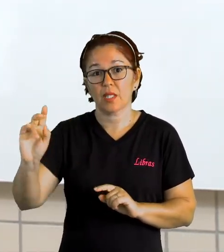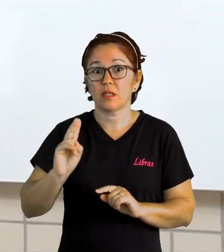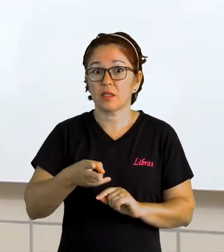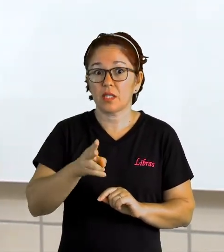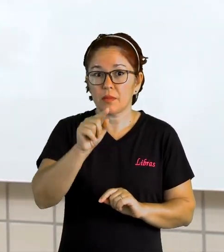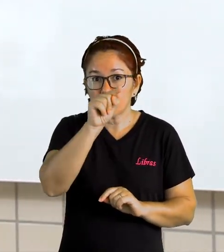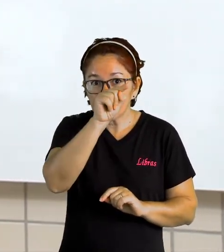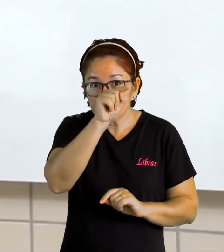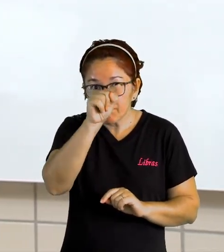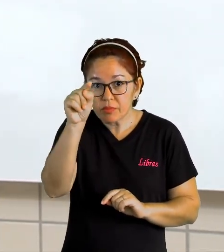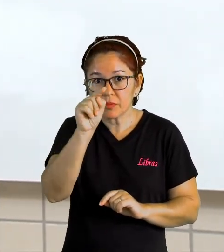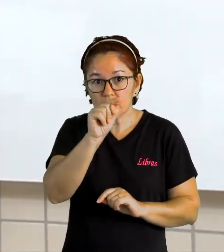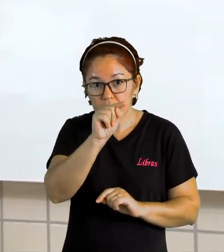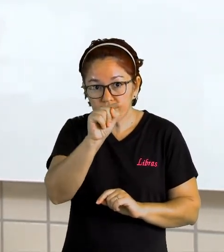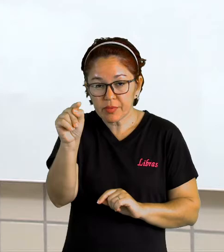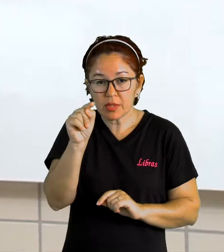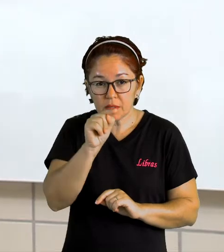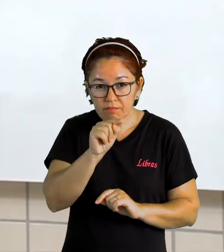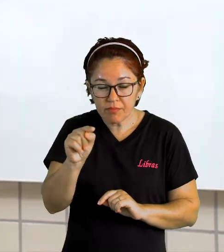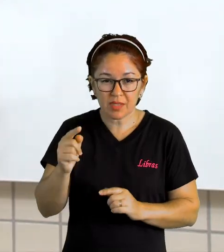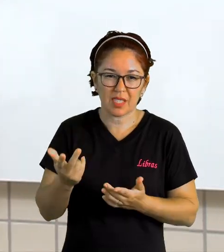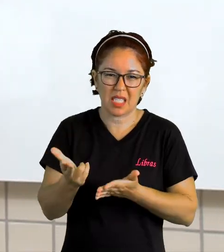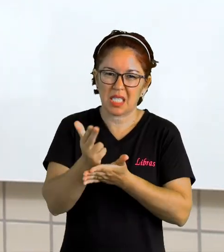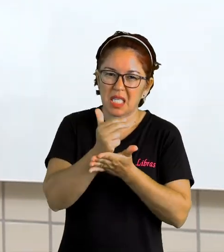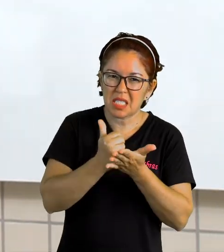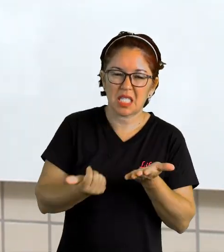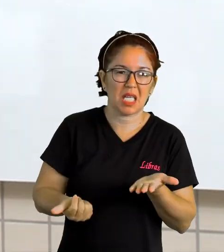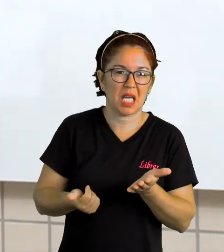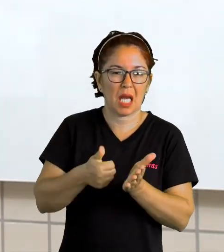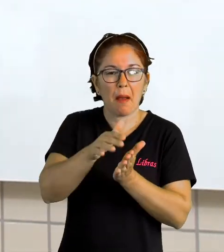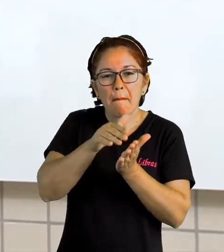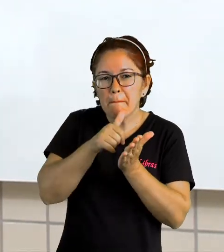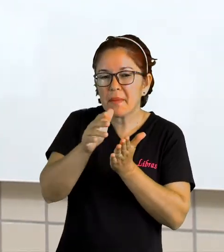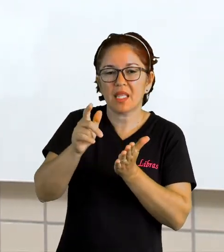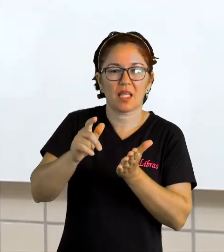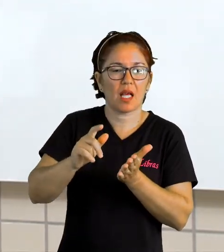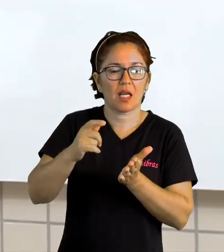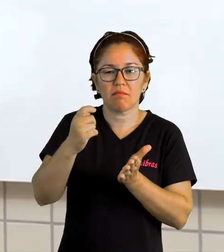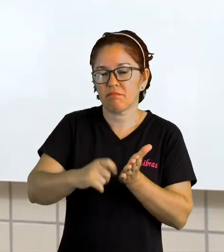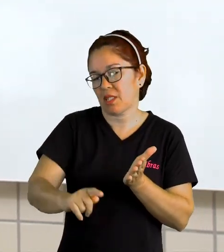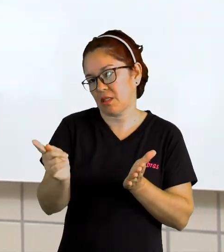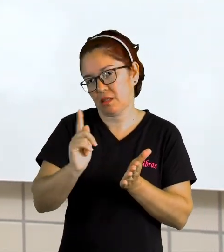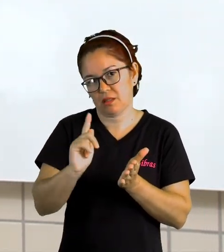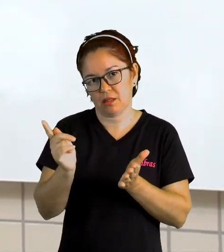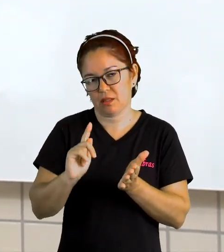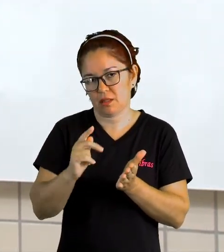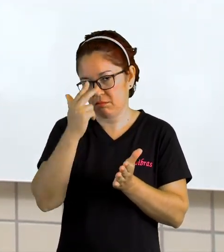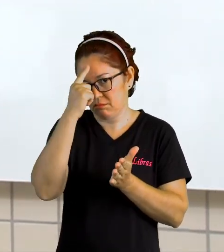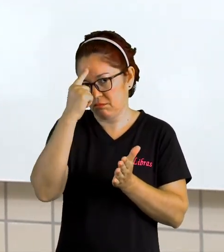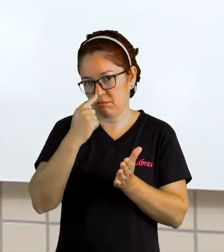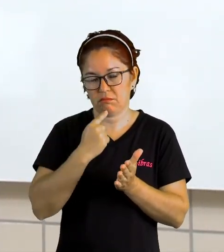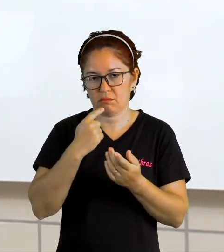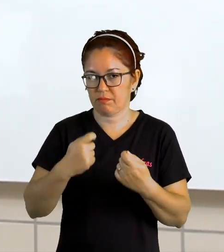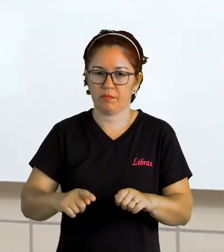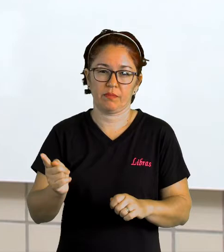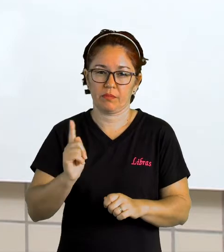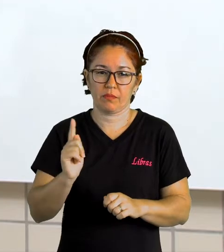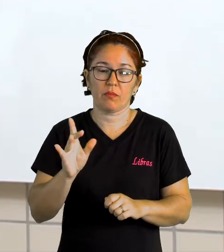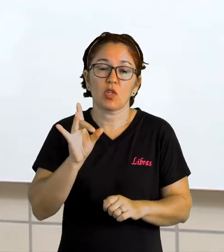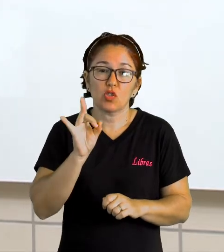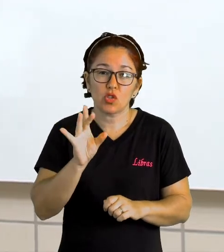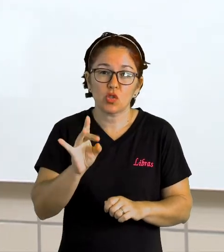não precisa desenhar, não precisa pintar, não precisa ilustrar. É só um texto de forma direta, um